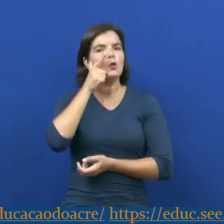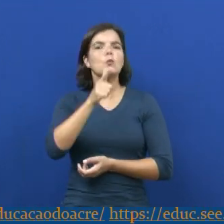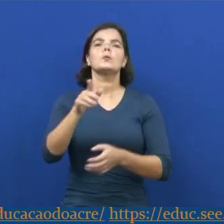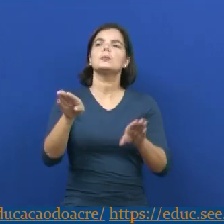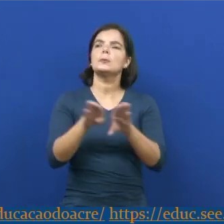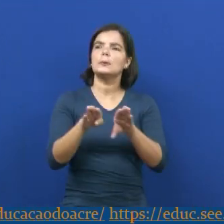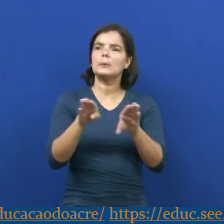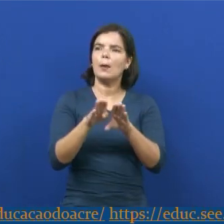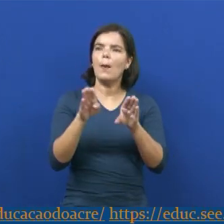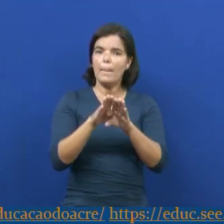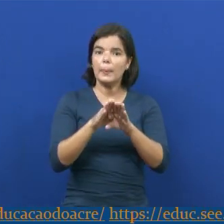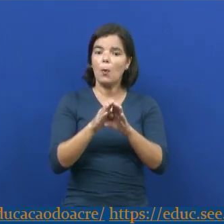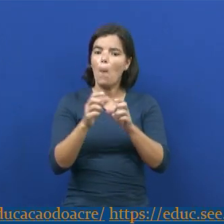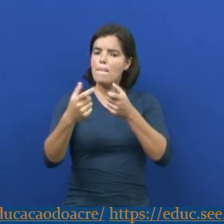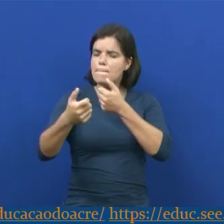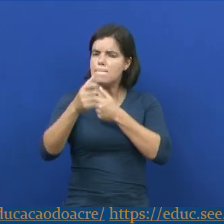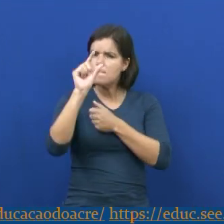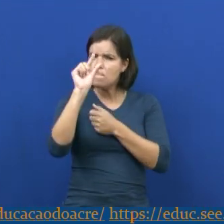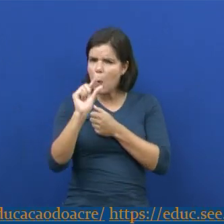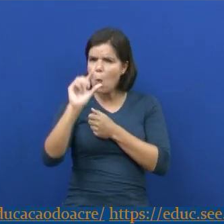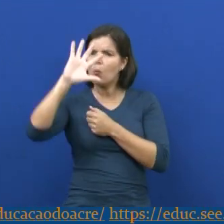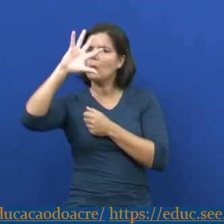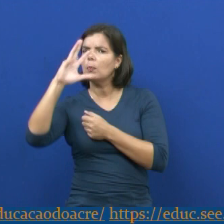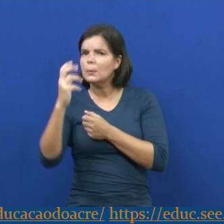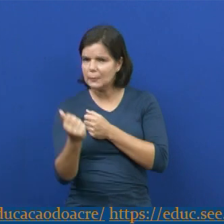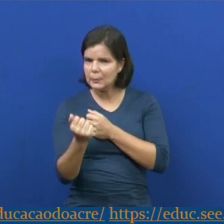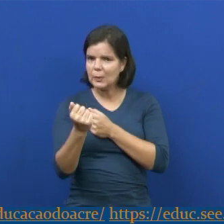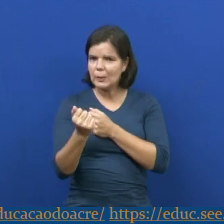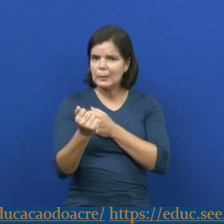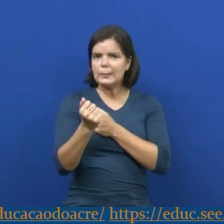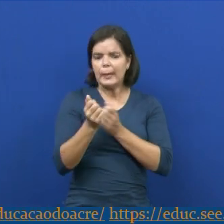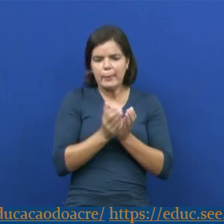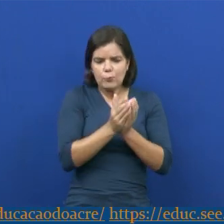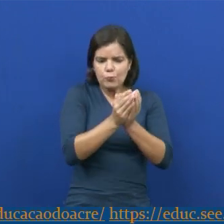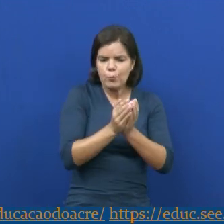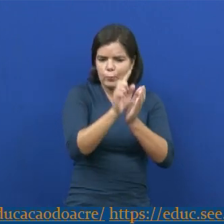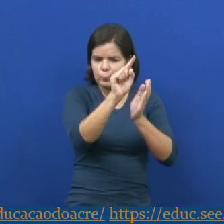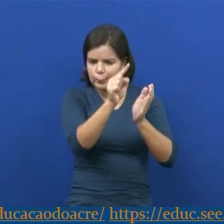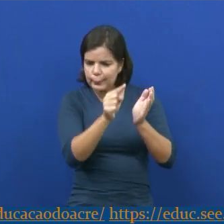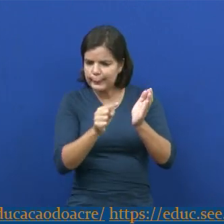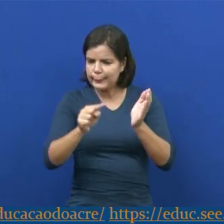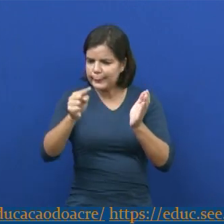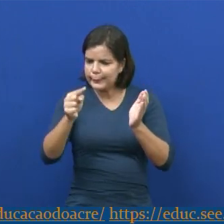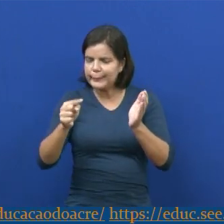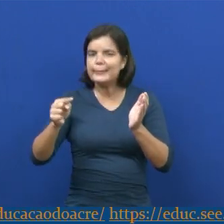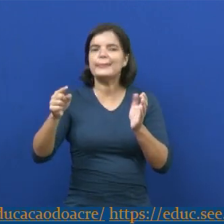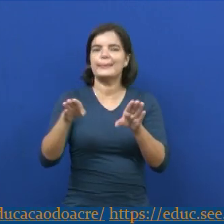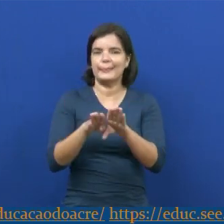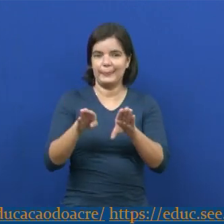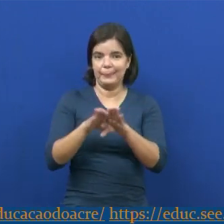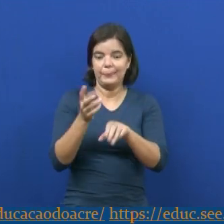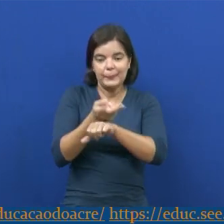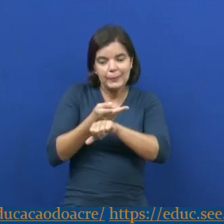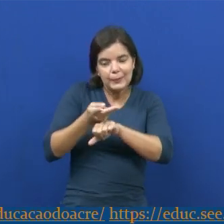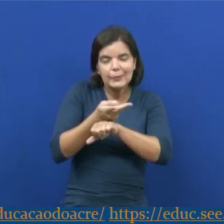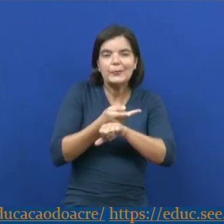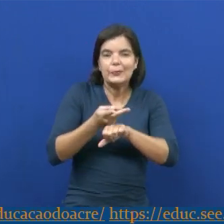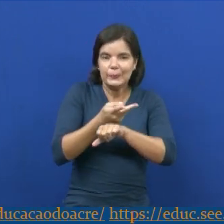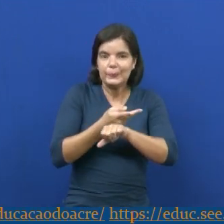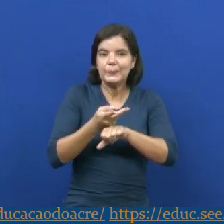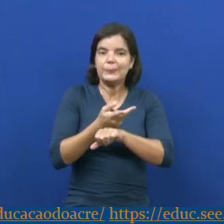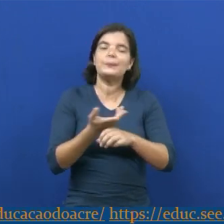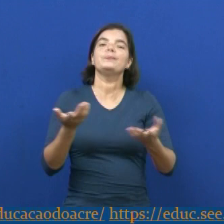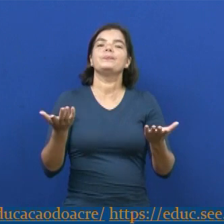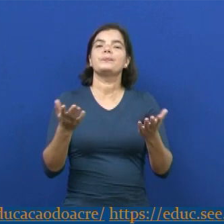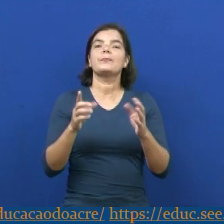conquistaram também parte da África, já que eles faziam todo aquele contorno para chegar ao Oriente Médio em busca das especiarias,